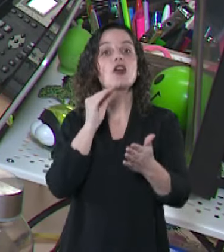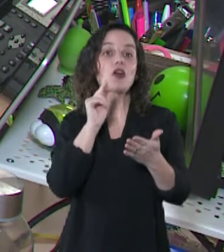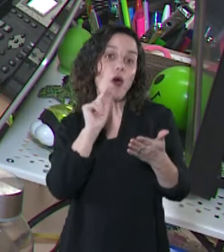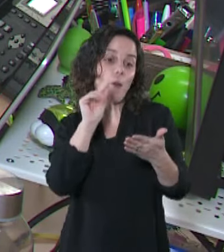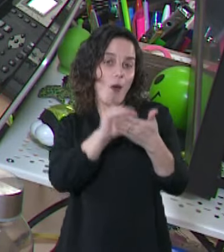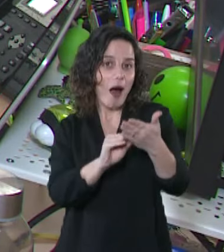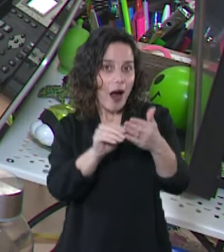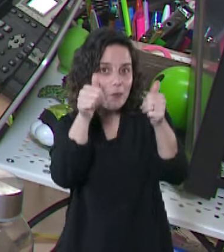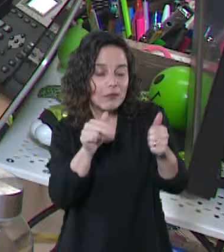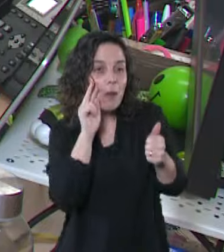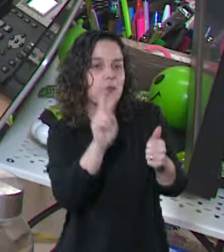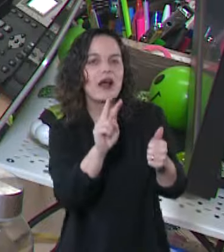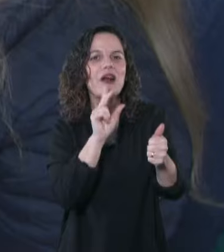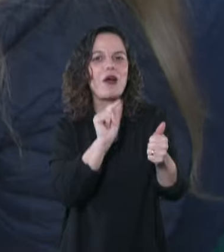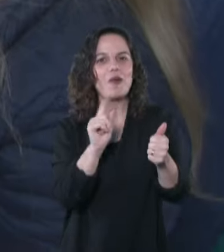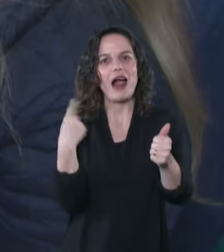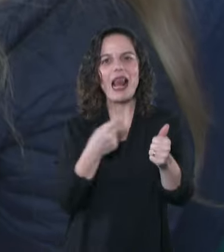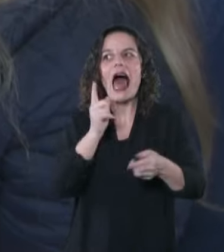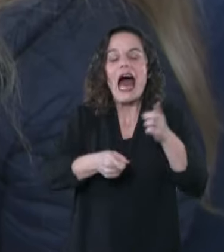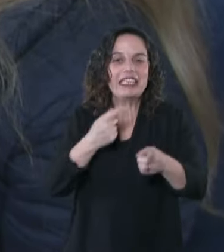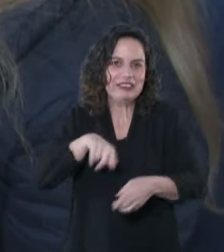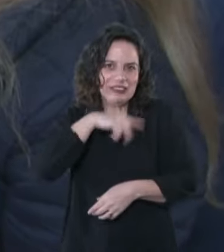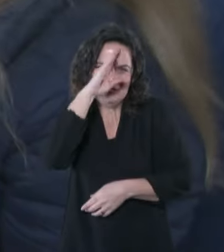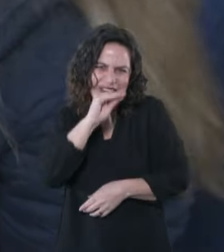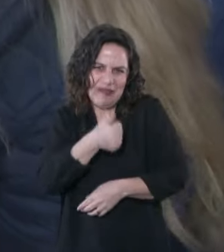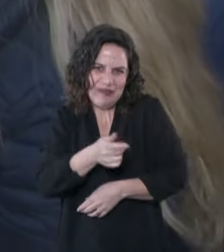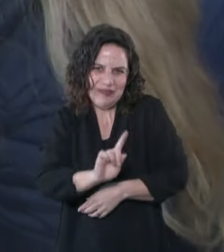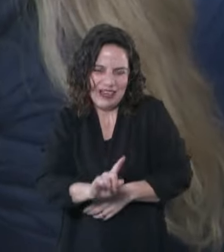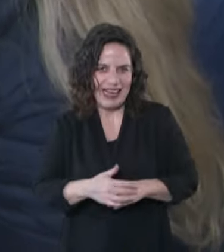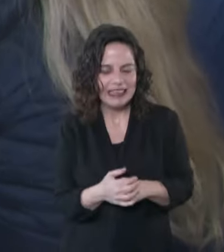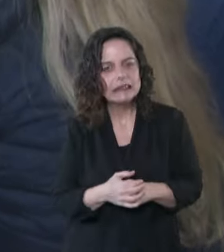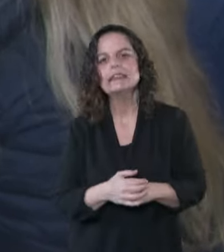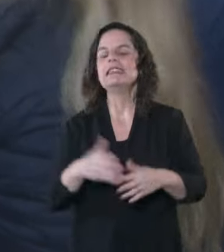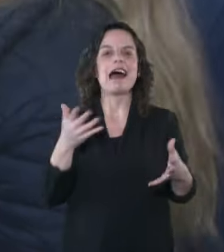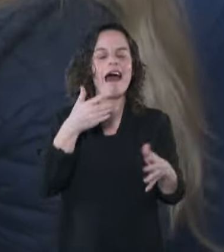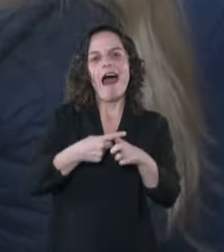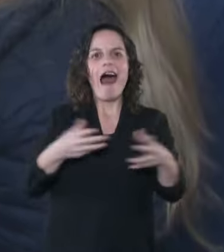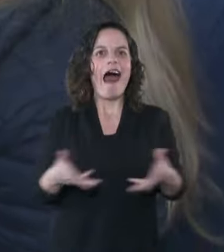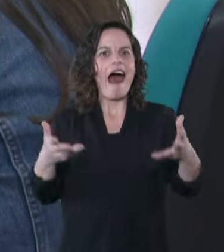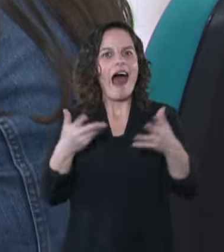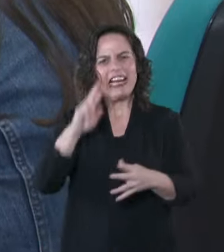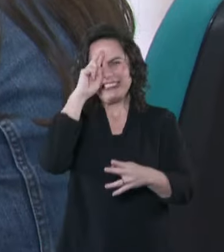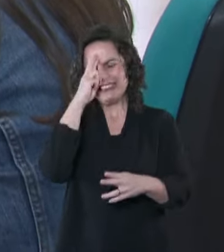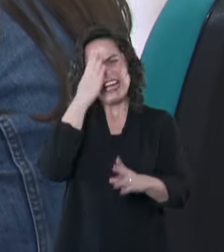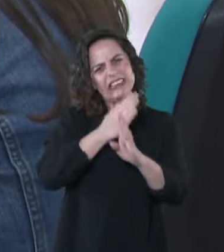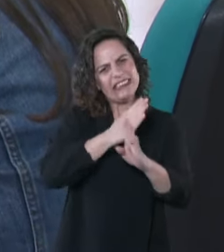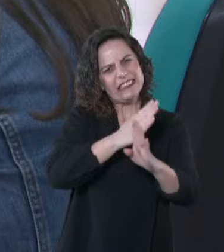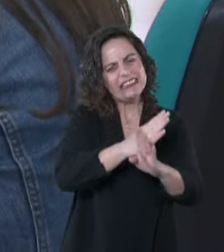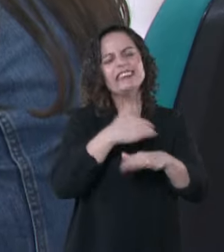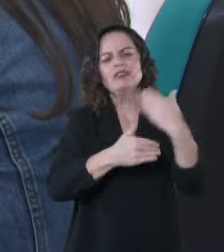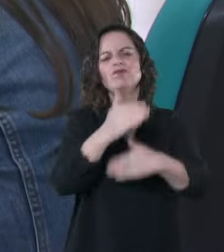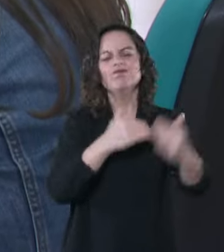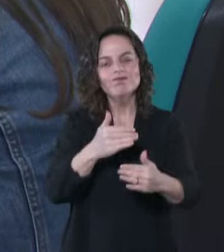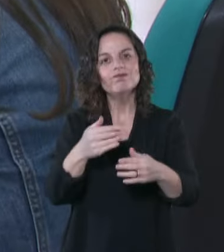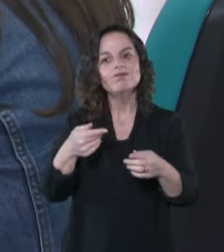na universidade, sem saber muito bem o que era. O entusiasmo e a resiliência de Filomena foram o incentivo para que muitas